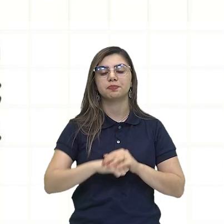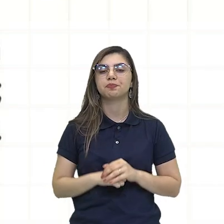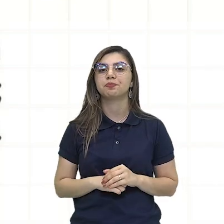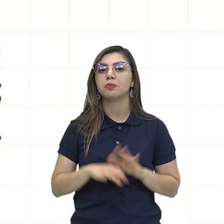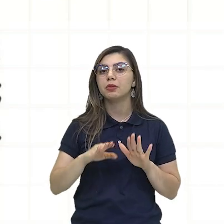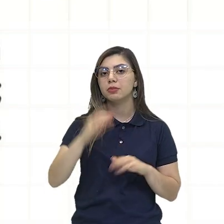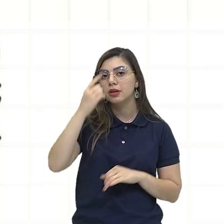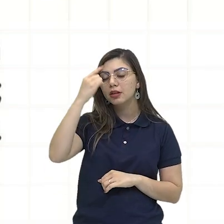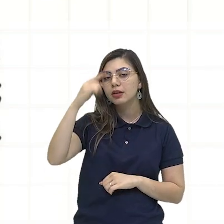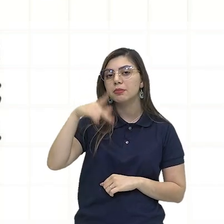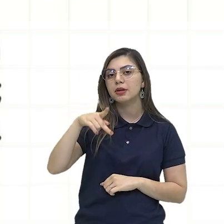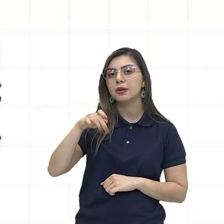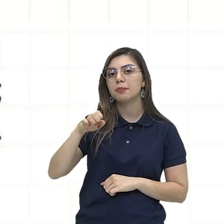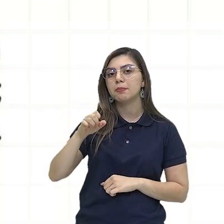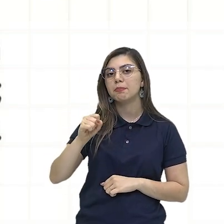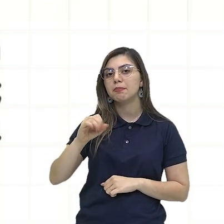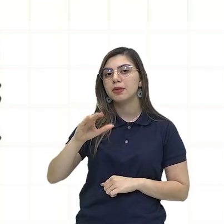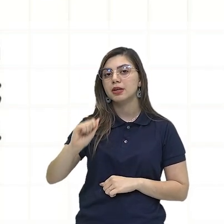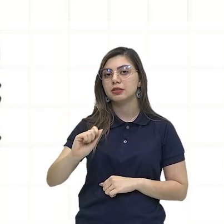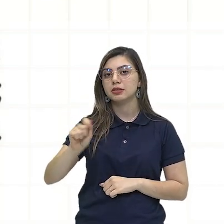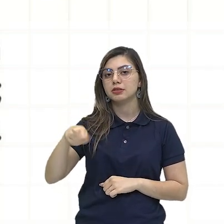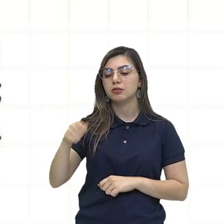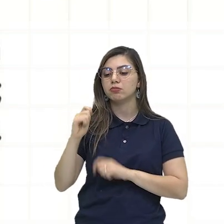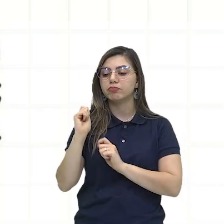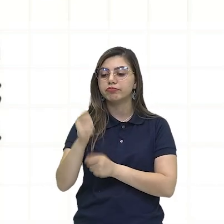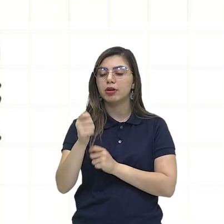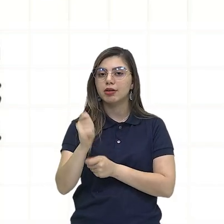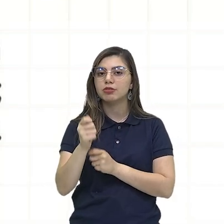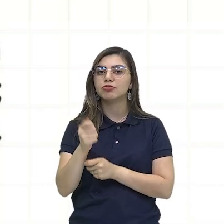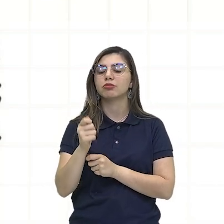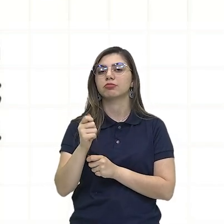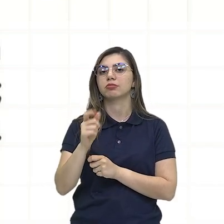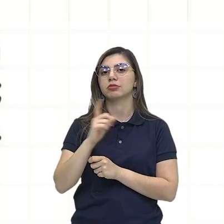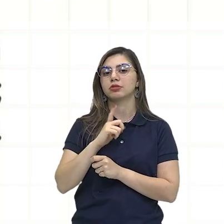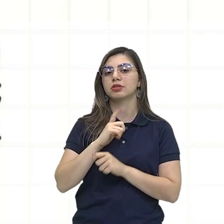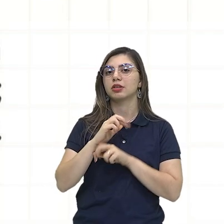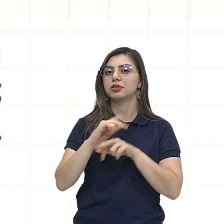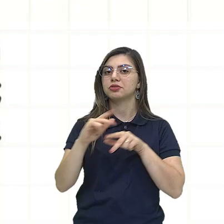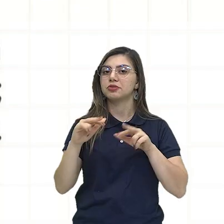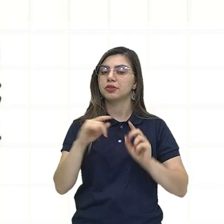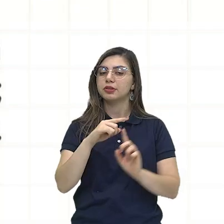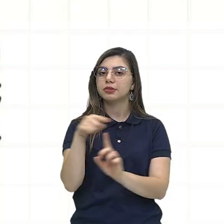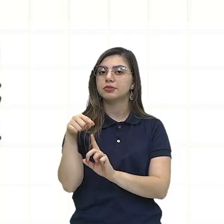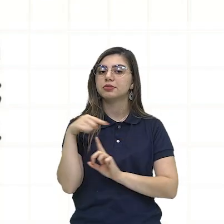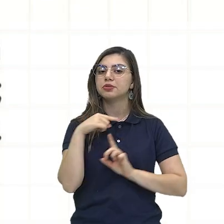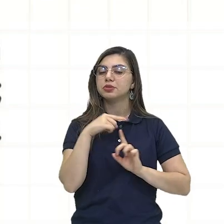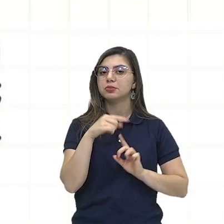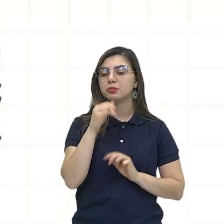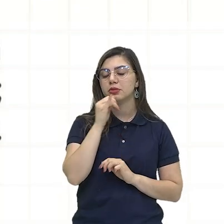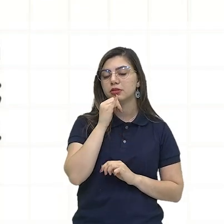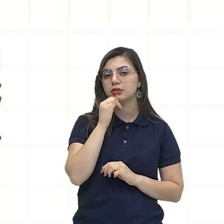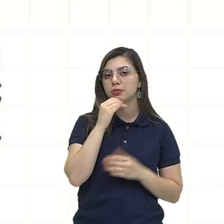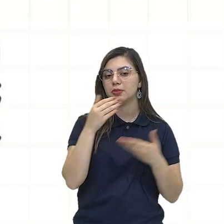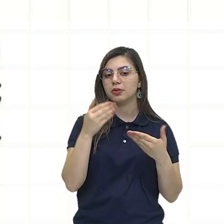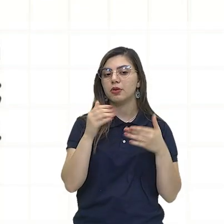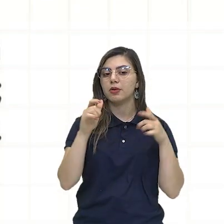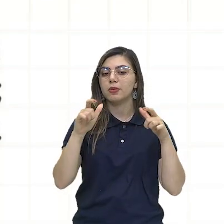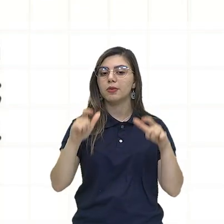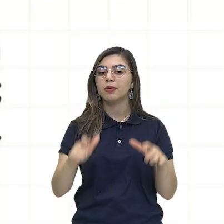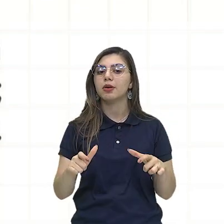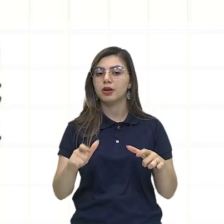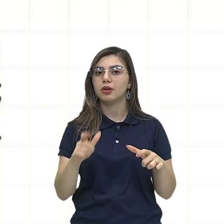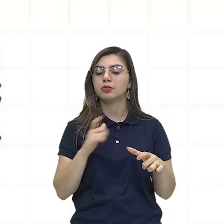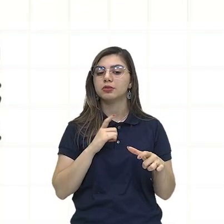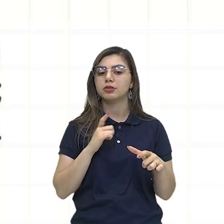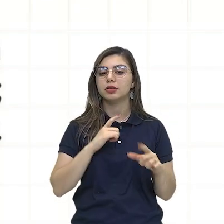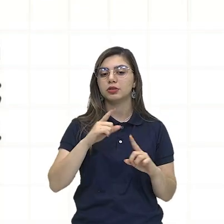ela vai ser dividida em diferentes formas e a gente pode classificá-la quanto ao local. A gente tem a